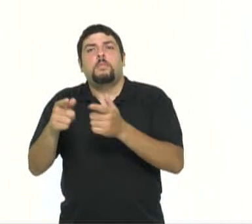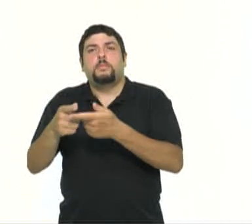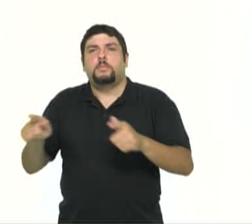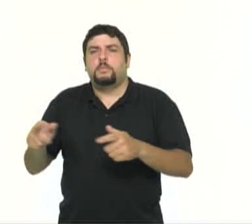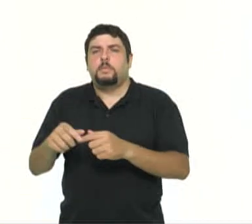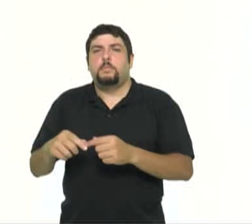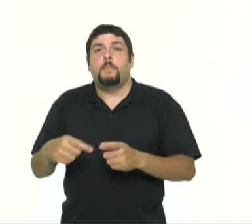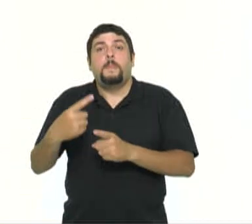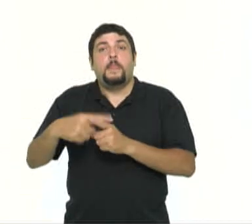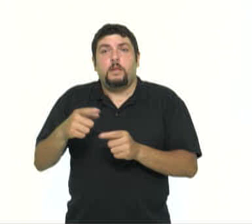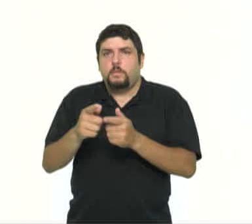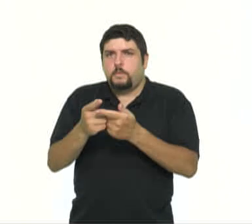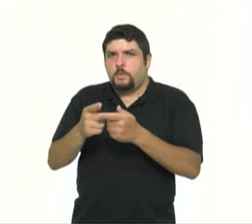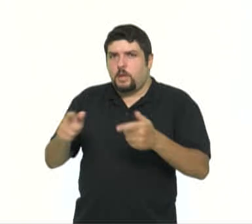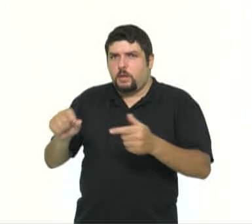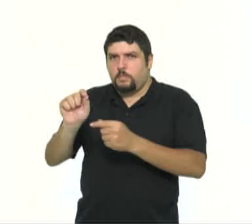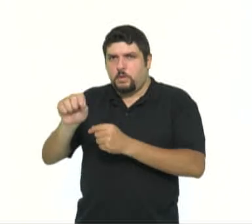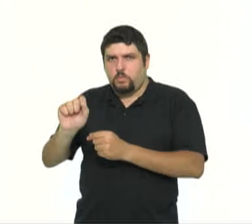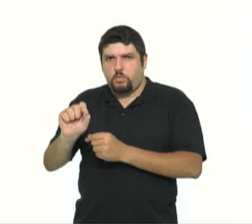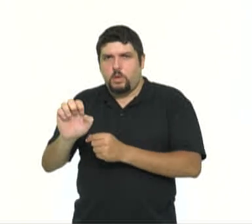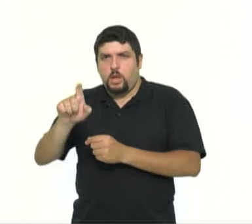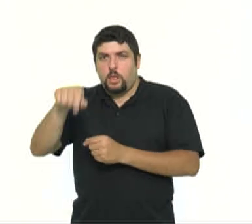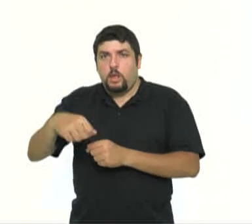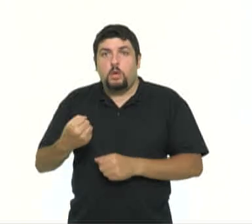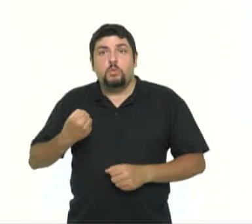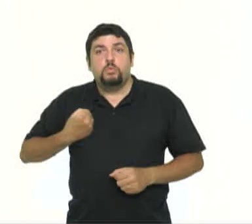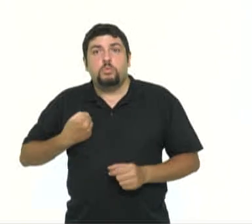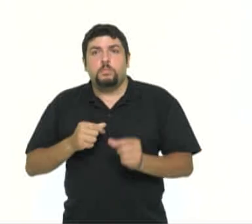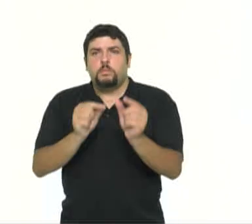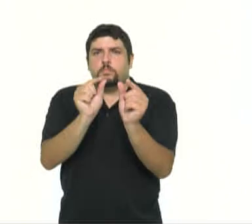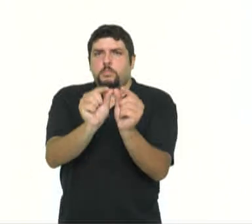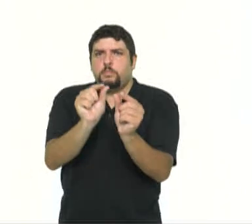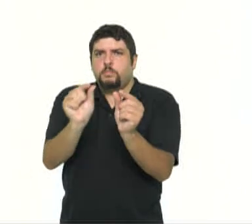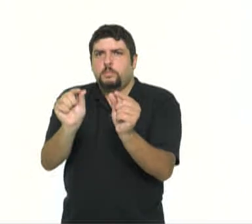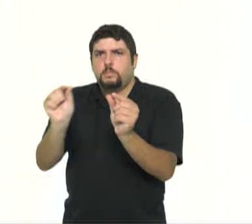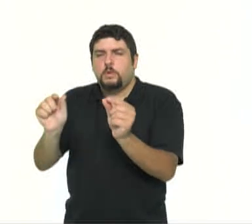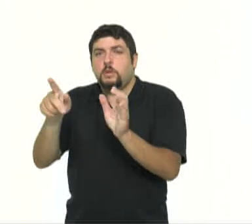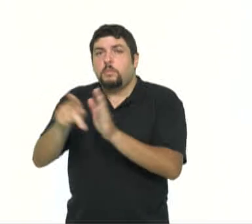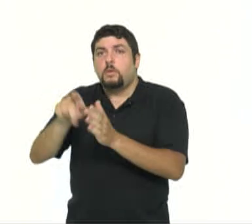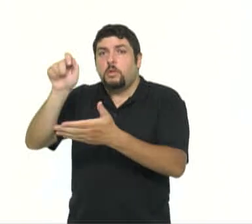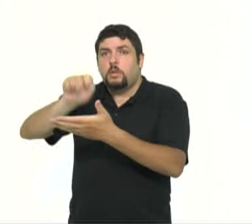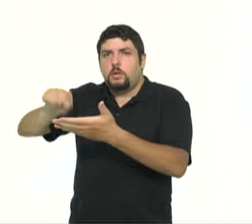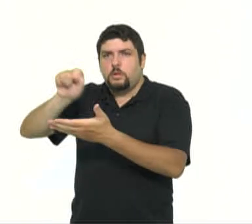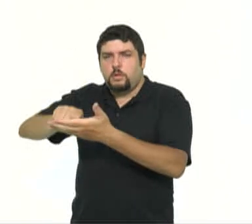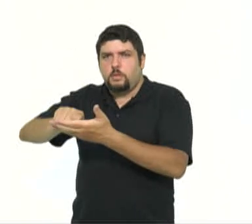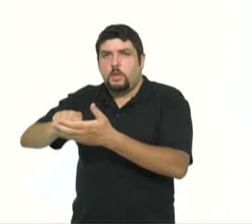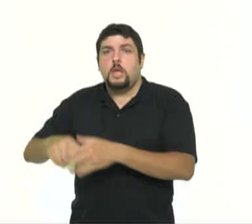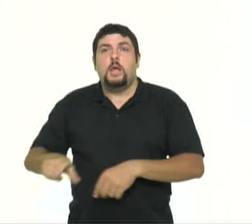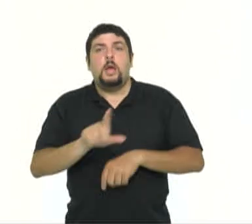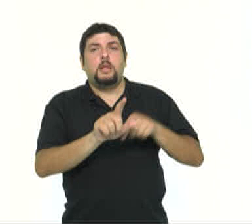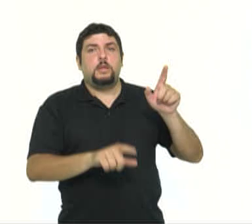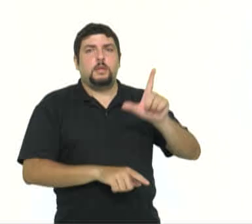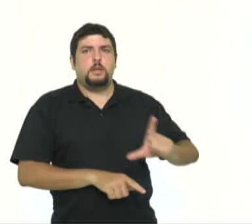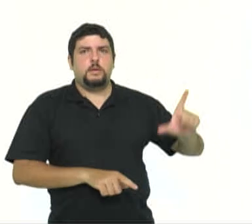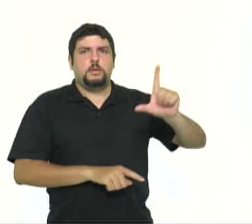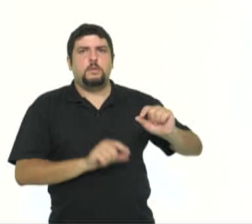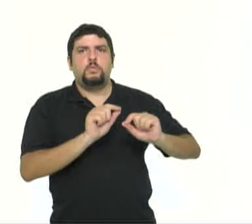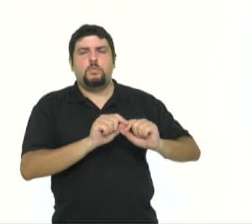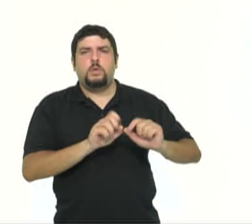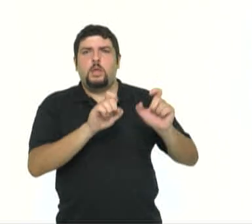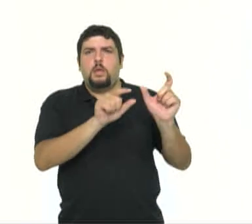enquanto na gramática se considera o número das sílabas gráficas, na literatura se considera o número das